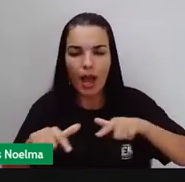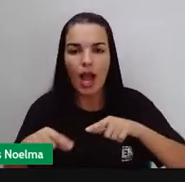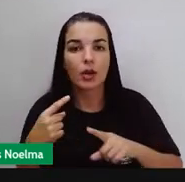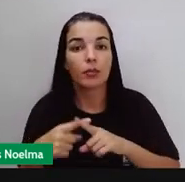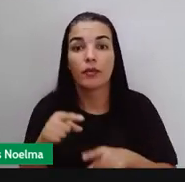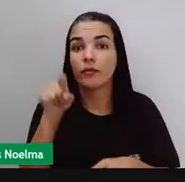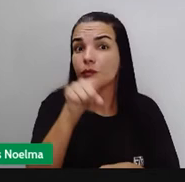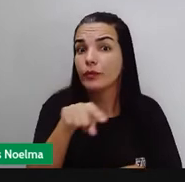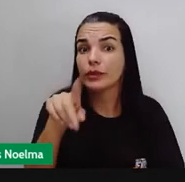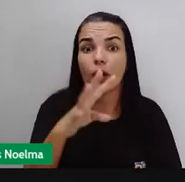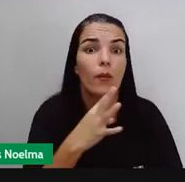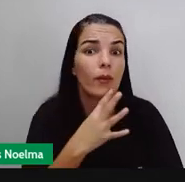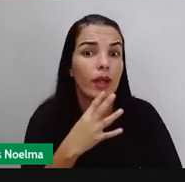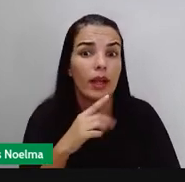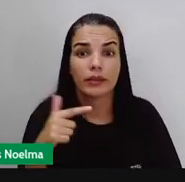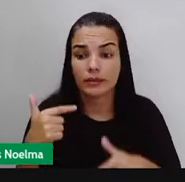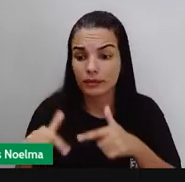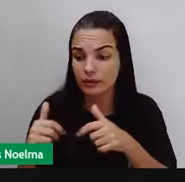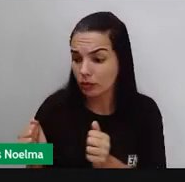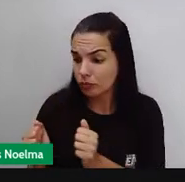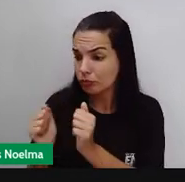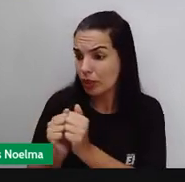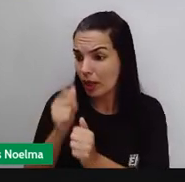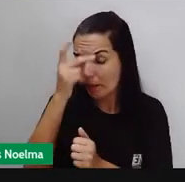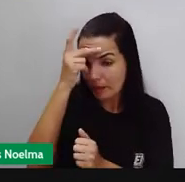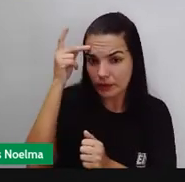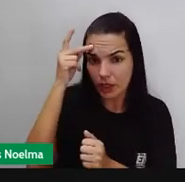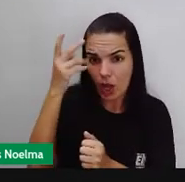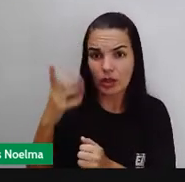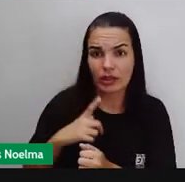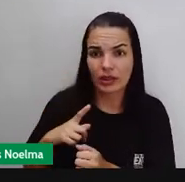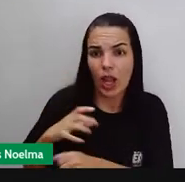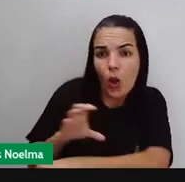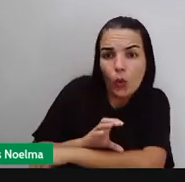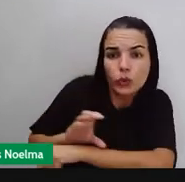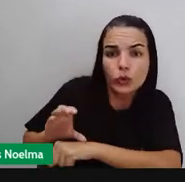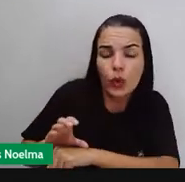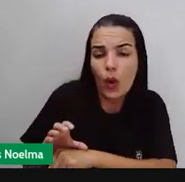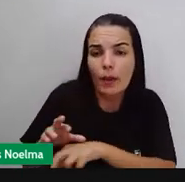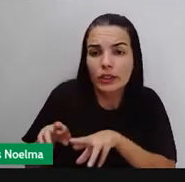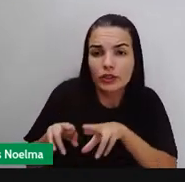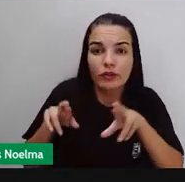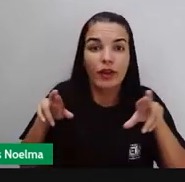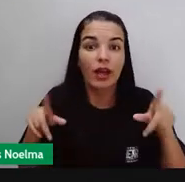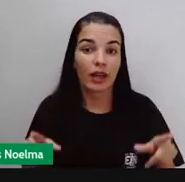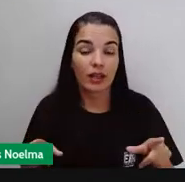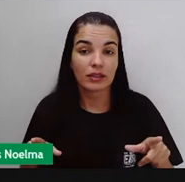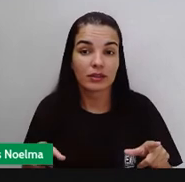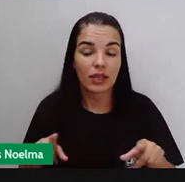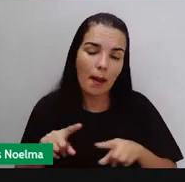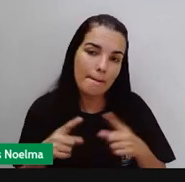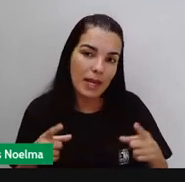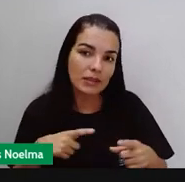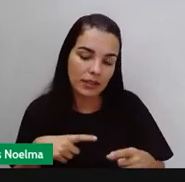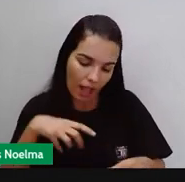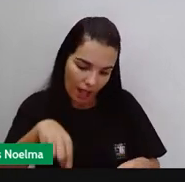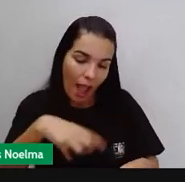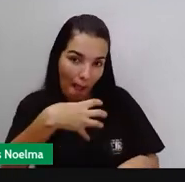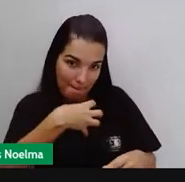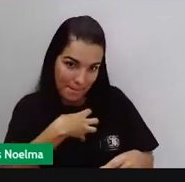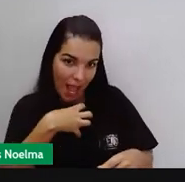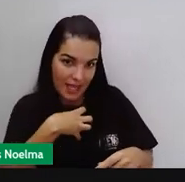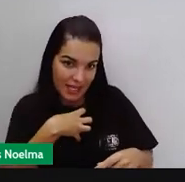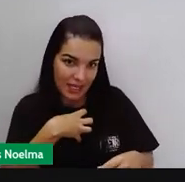não conhece as pessoas que estão ali, são costumes diferentes, né? Embora nós estejamos na Bahia, né, que